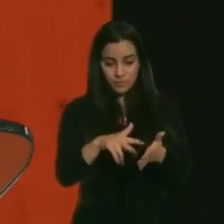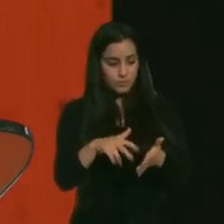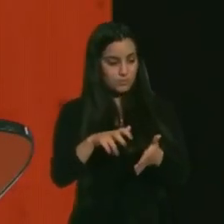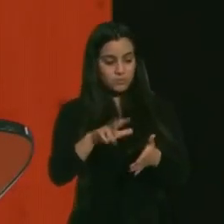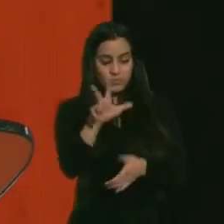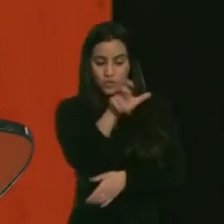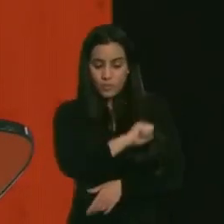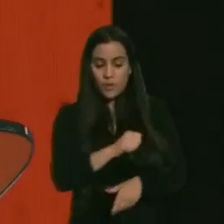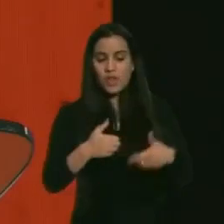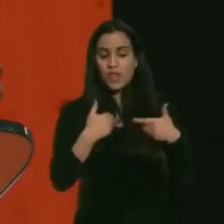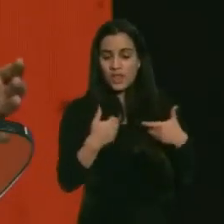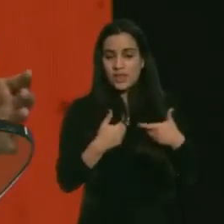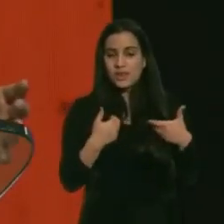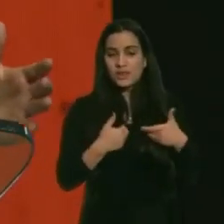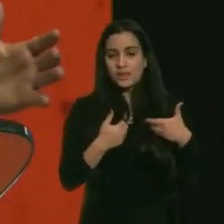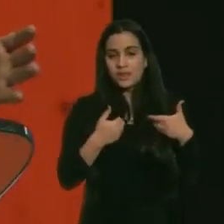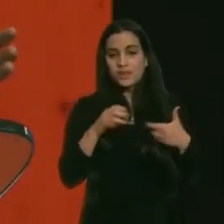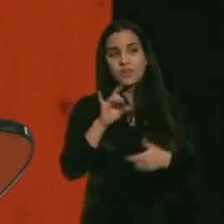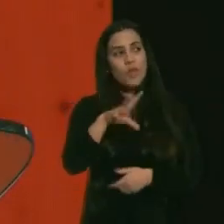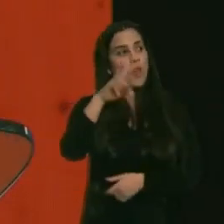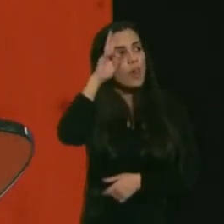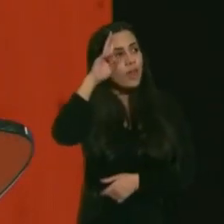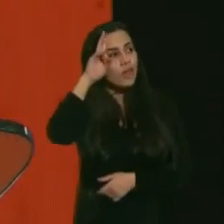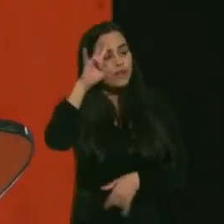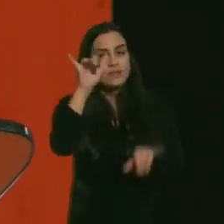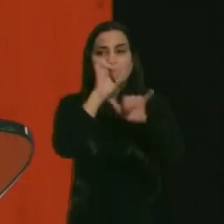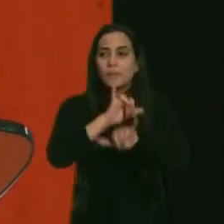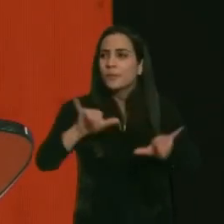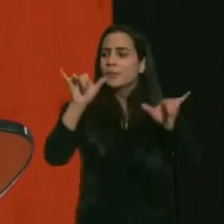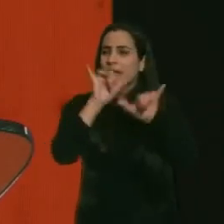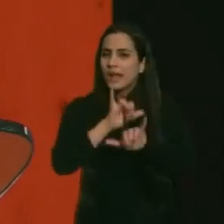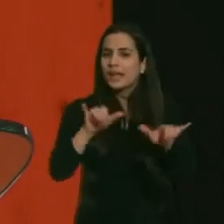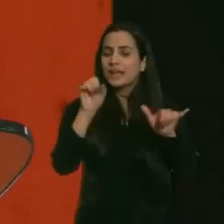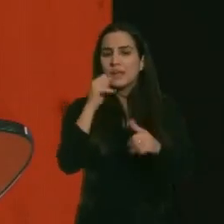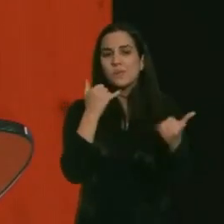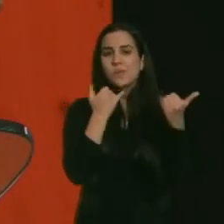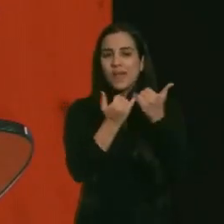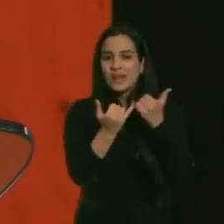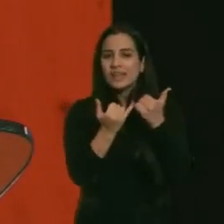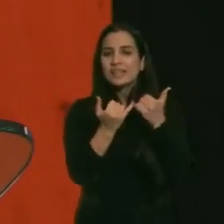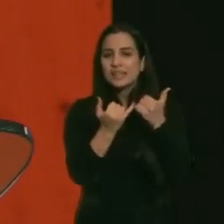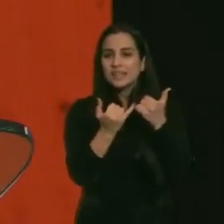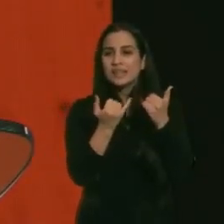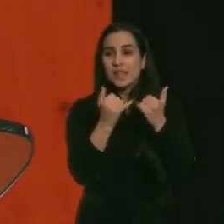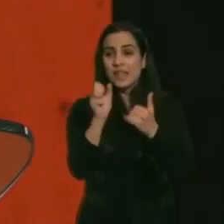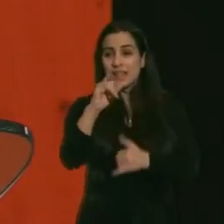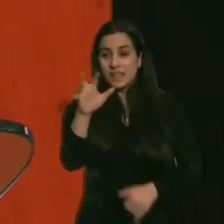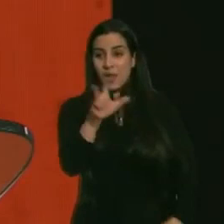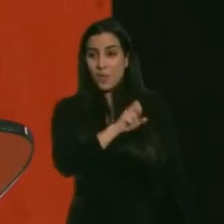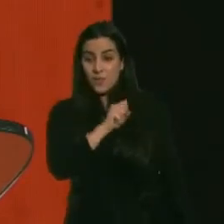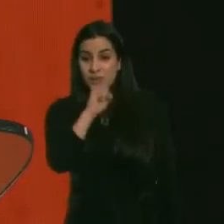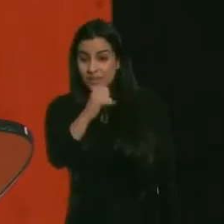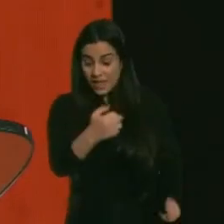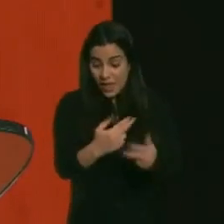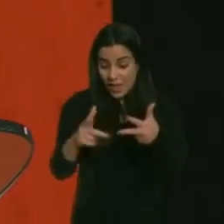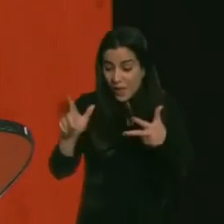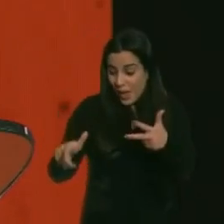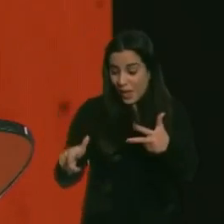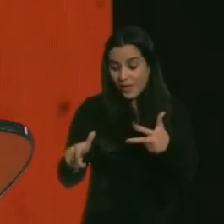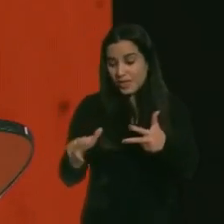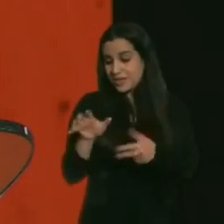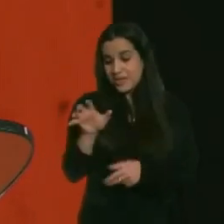alegria. Recordo-me apenas de exclamar em alta voz que pereceria de amor se aquilo continuasse